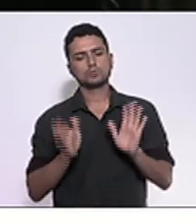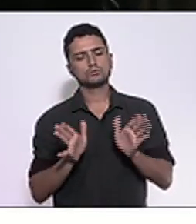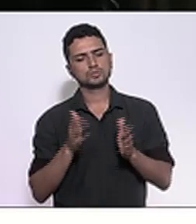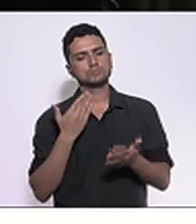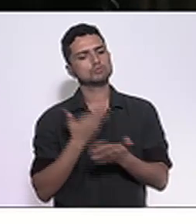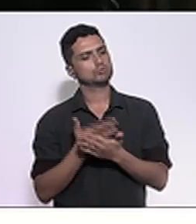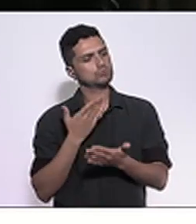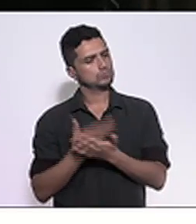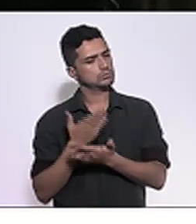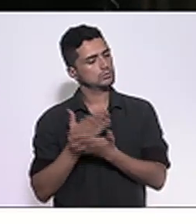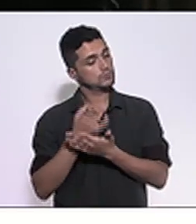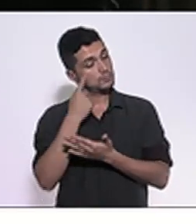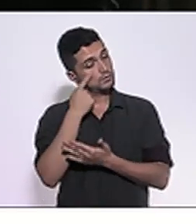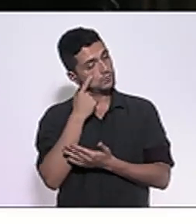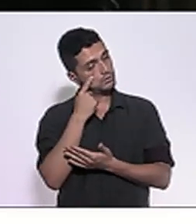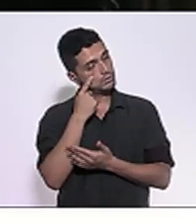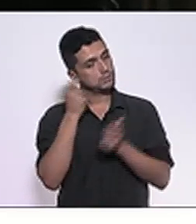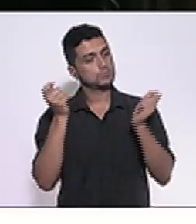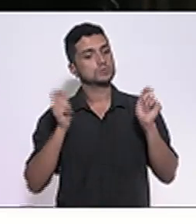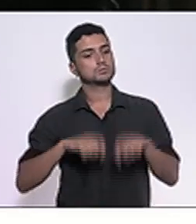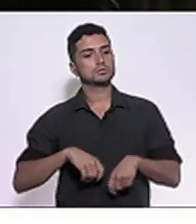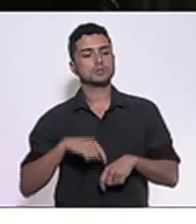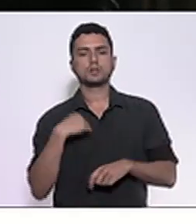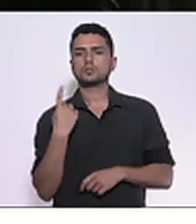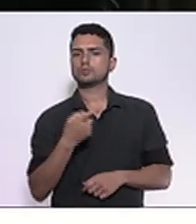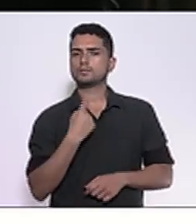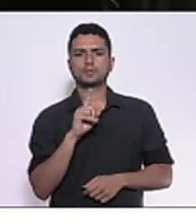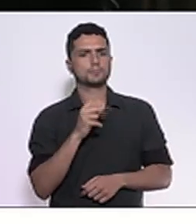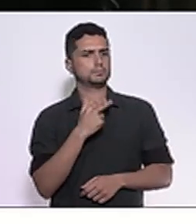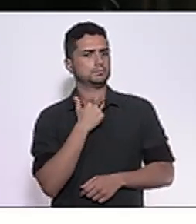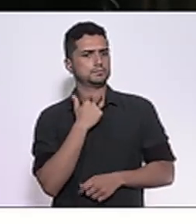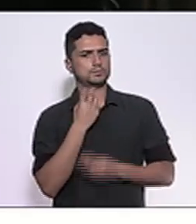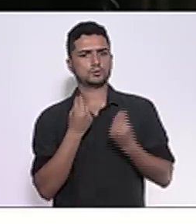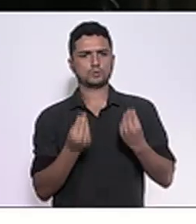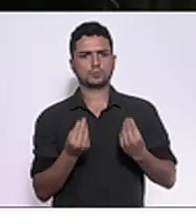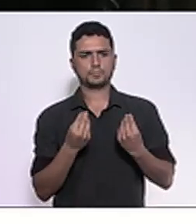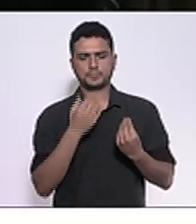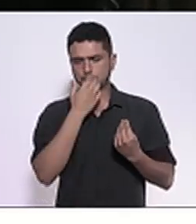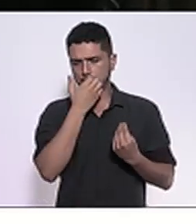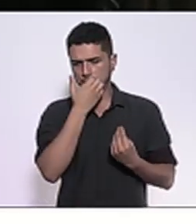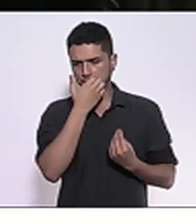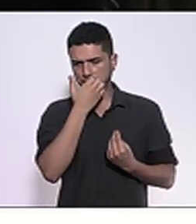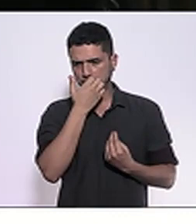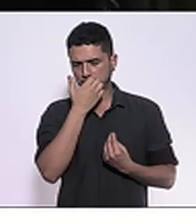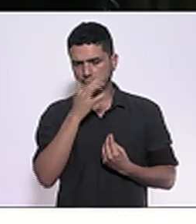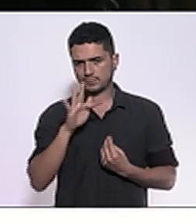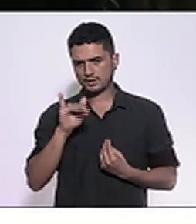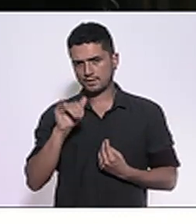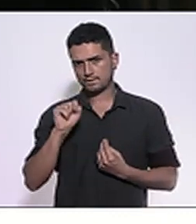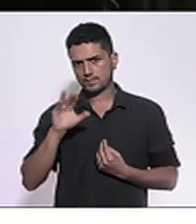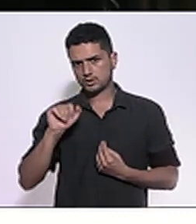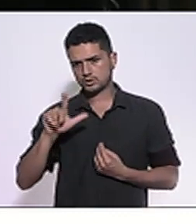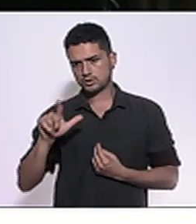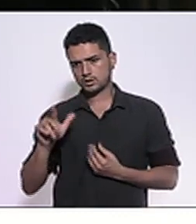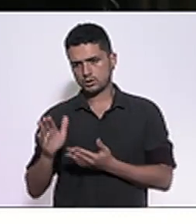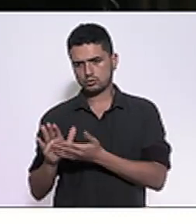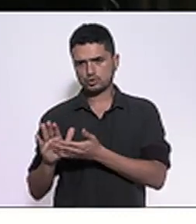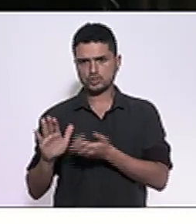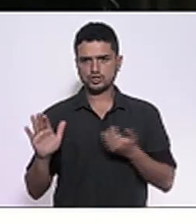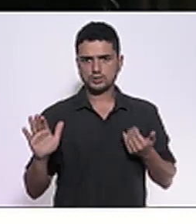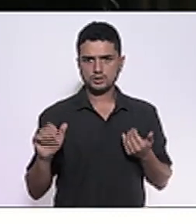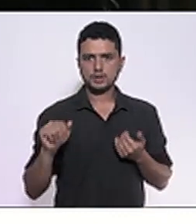respondeu, nós não podemos retirar do benefício fiscal quem deve o